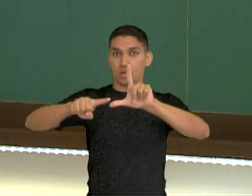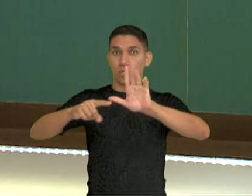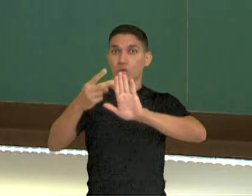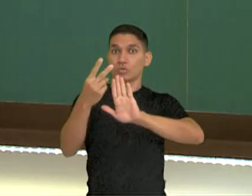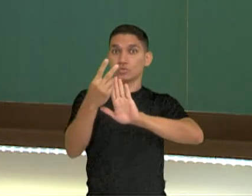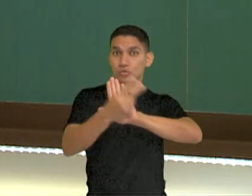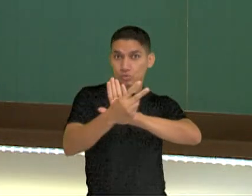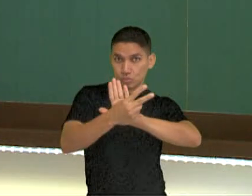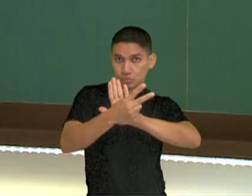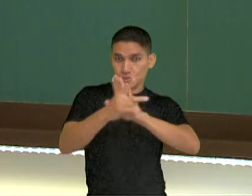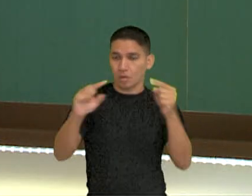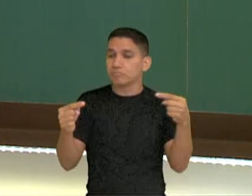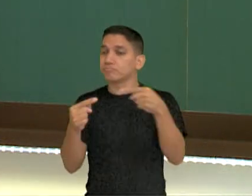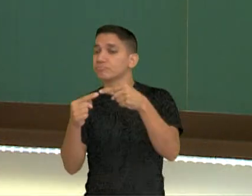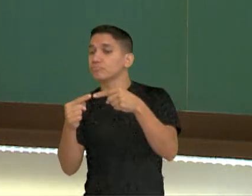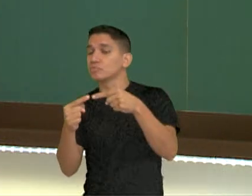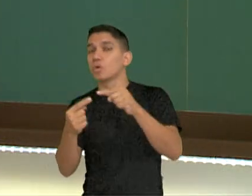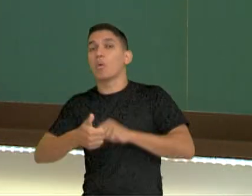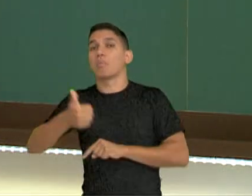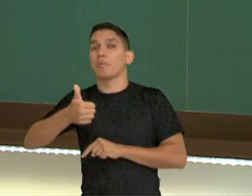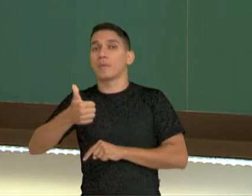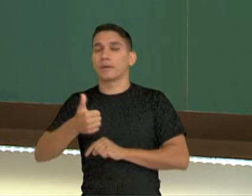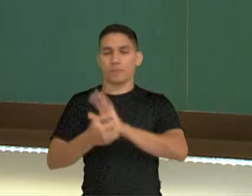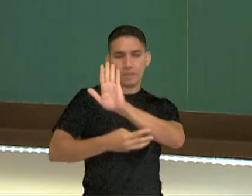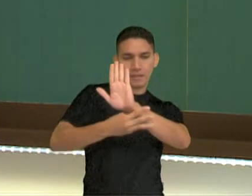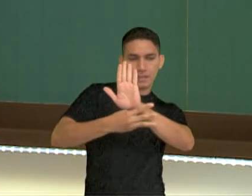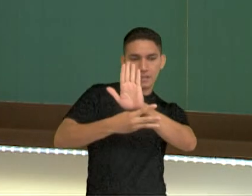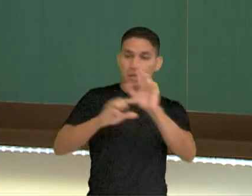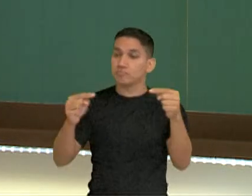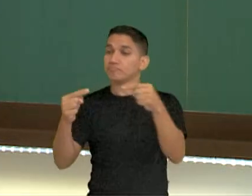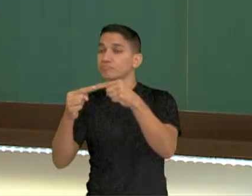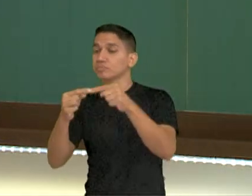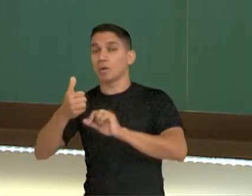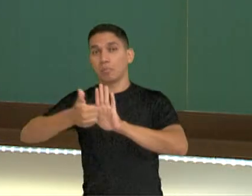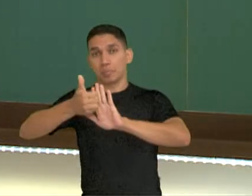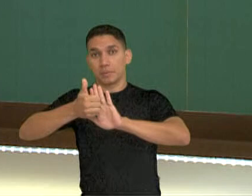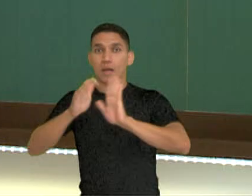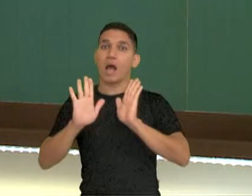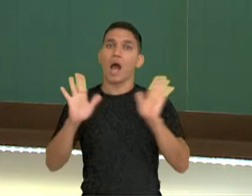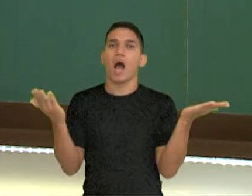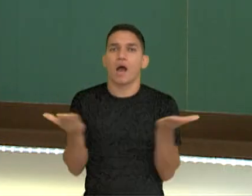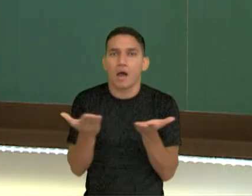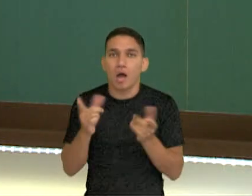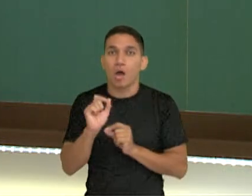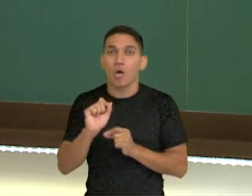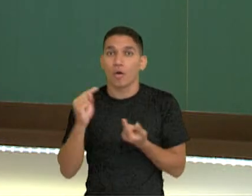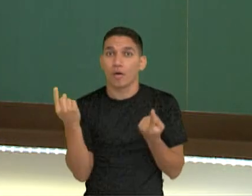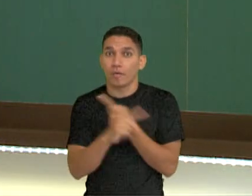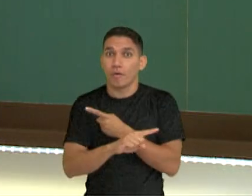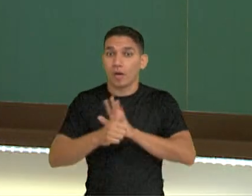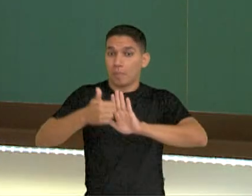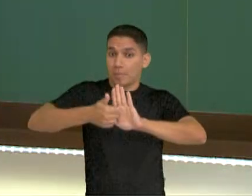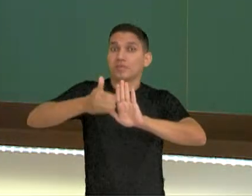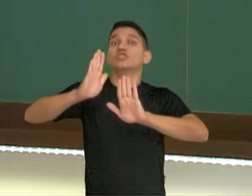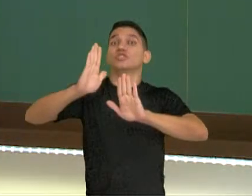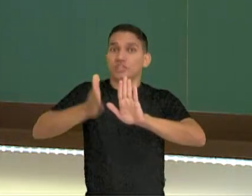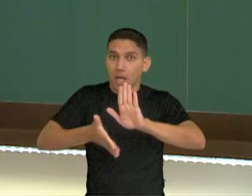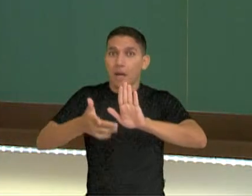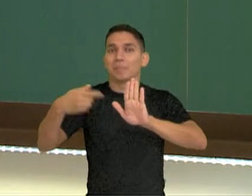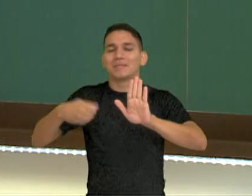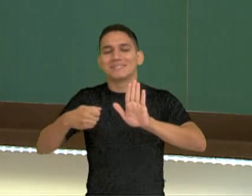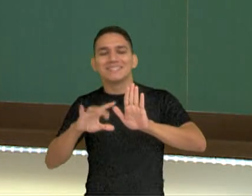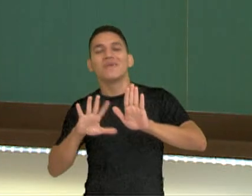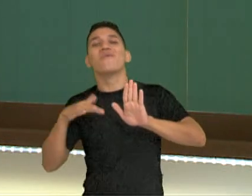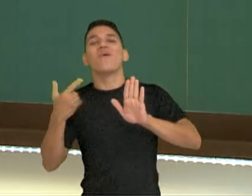correspondente no primeiro. Pegava um ângulo de terceiro e achava um correspondente no primeiro. Agora, nós temos o ângulo no primeiro e temos que achar o